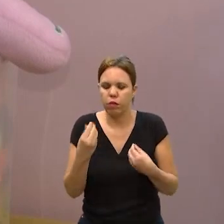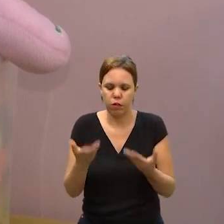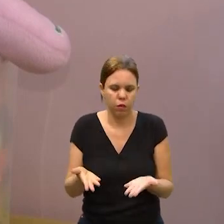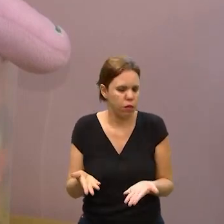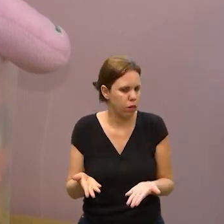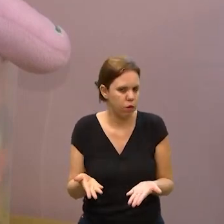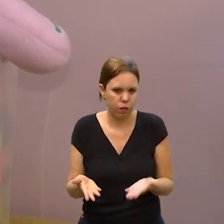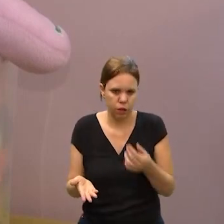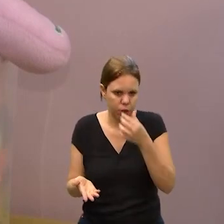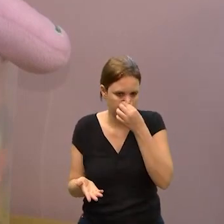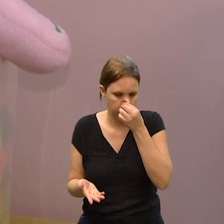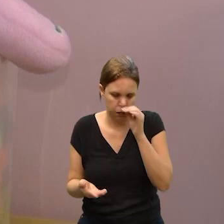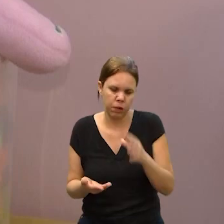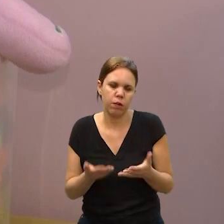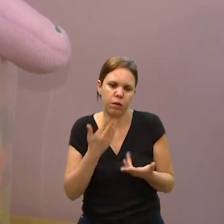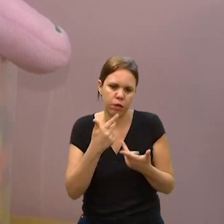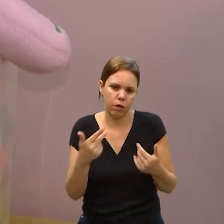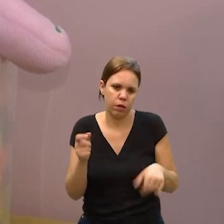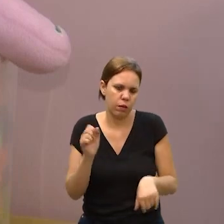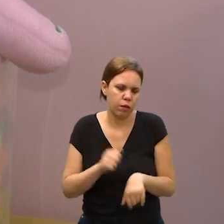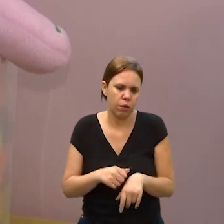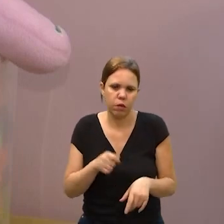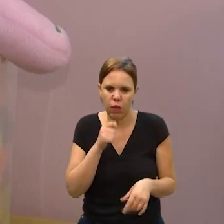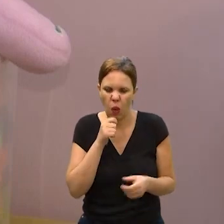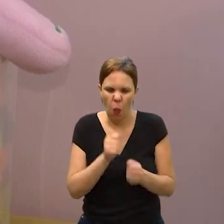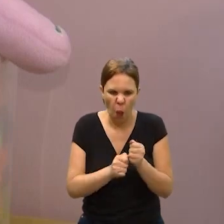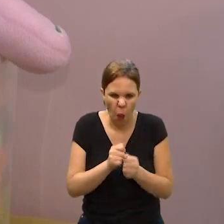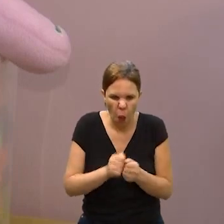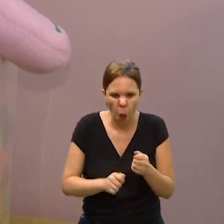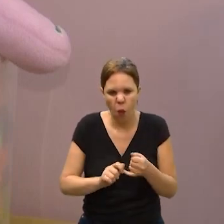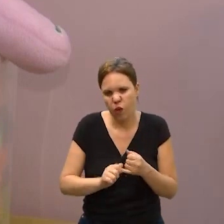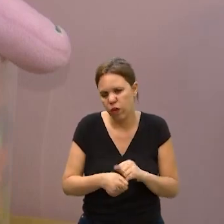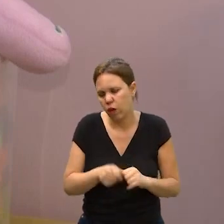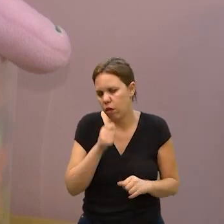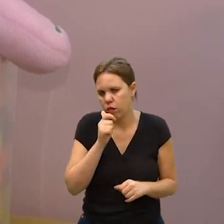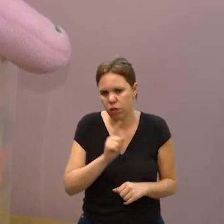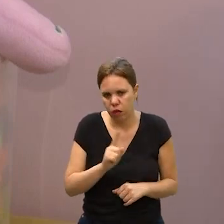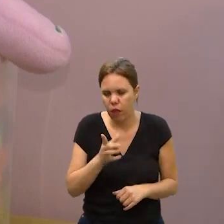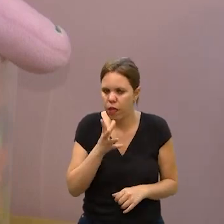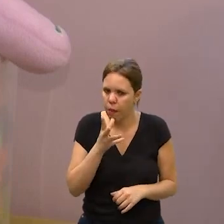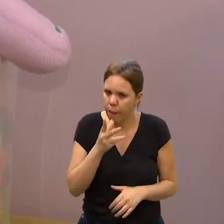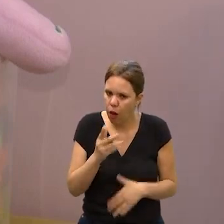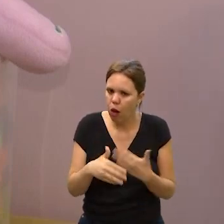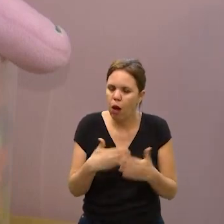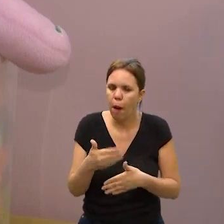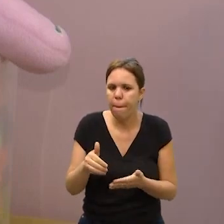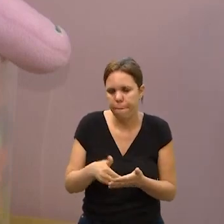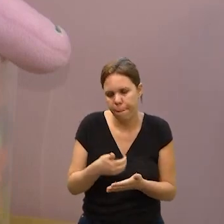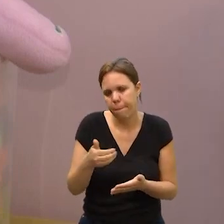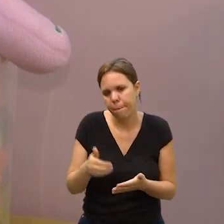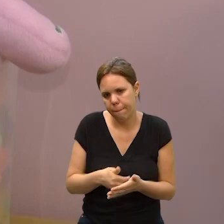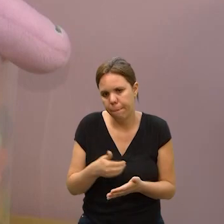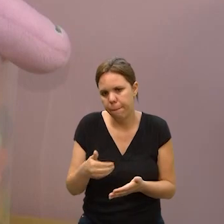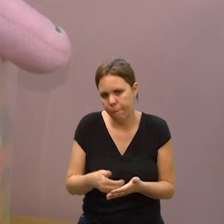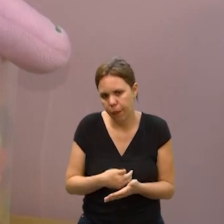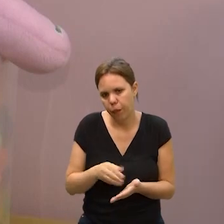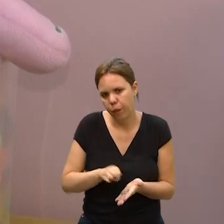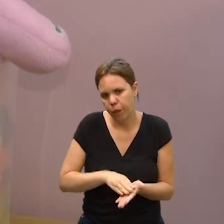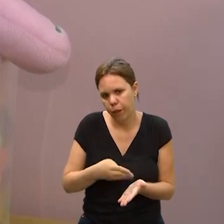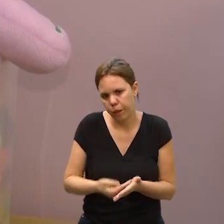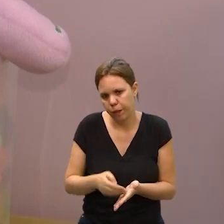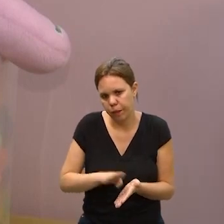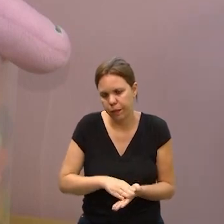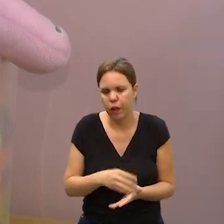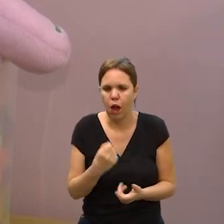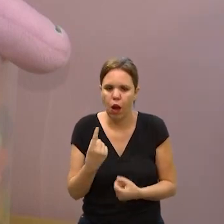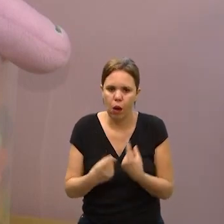dá alimentos comuns, um arroz, um feijão, então a gente dá algumas papinhas. E